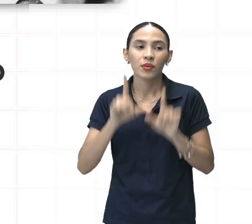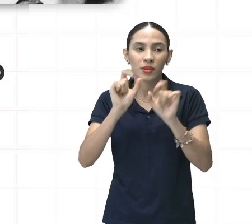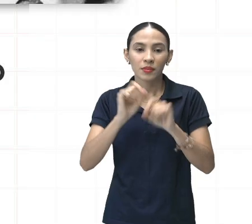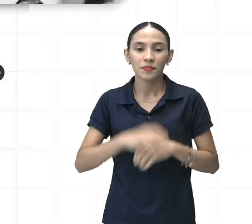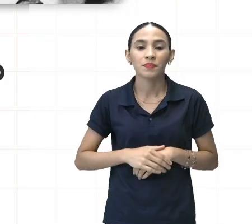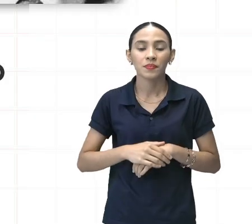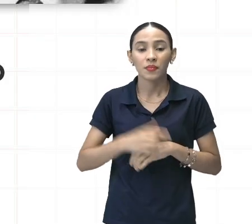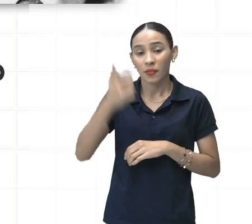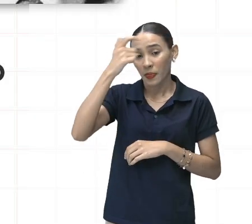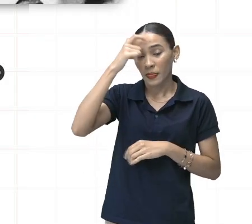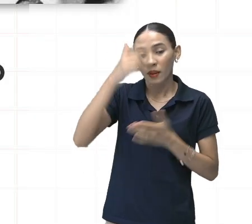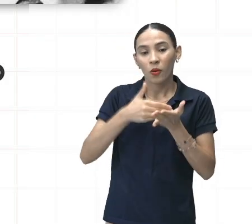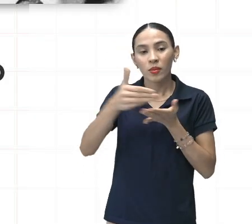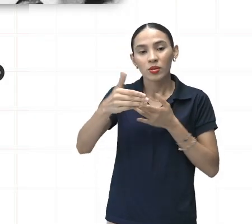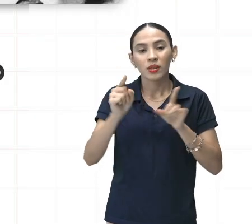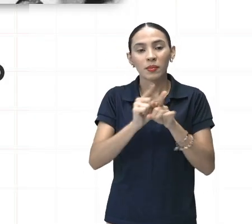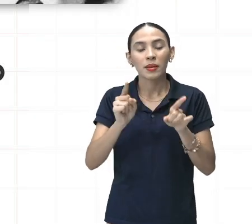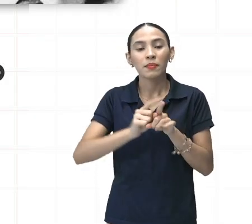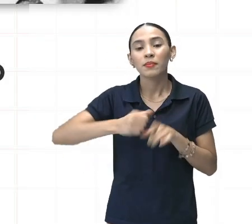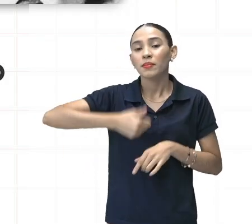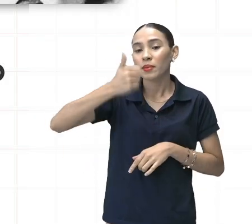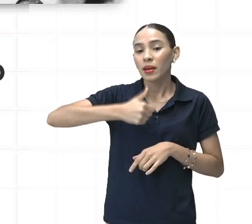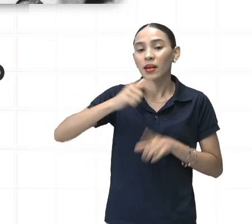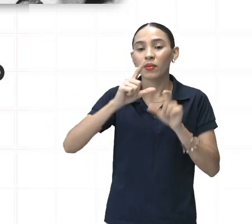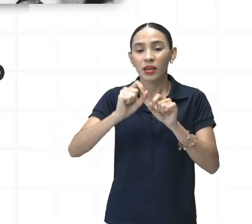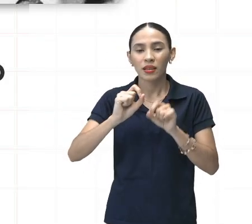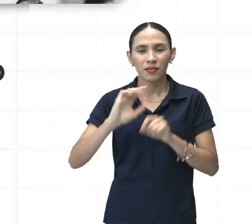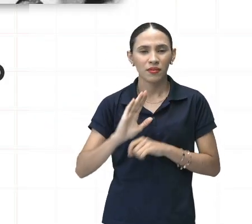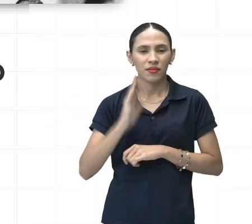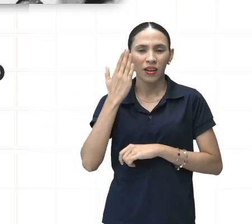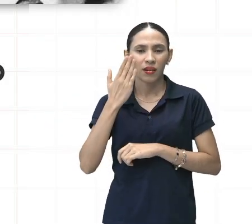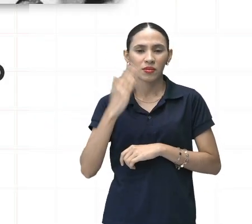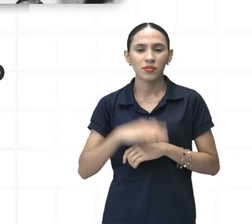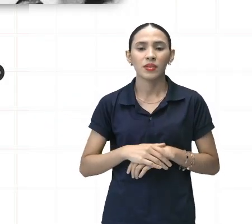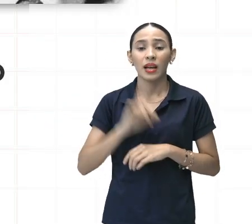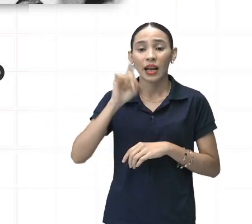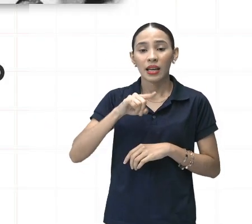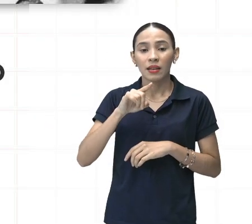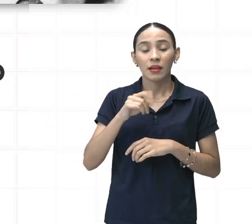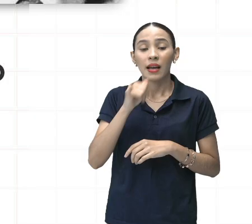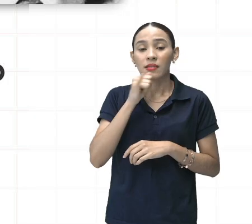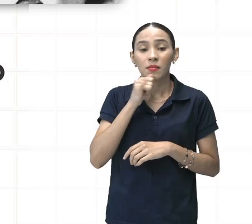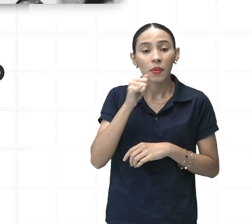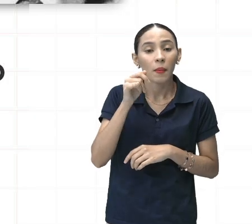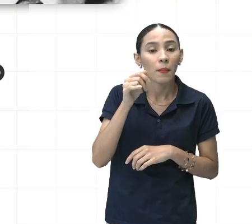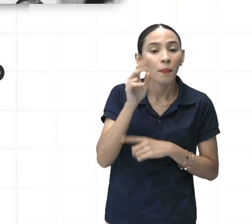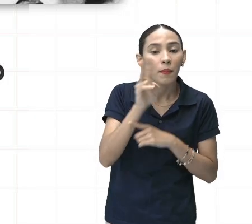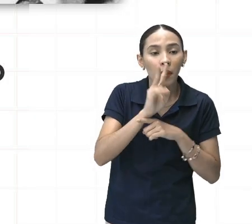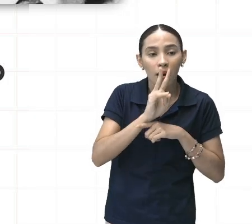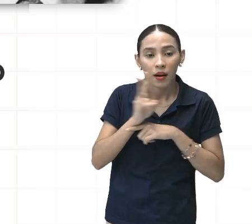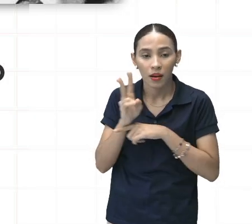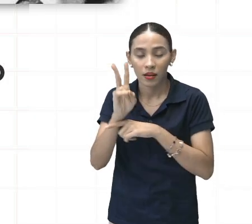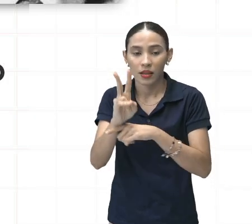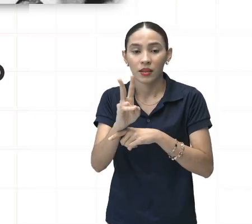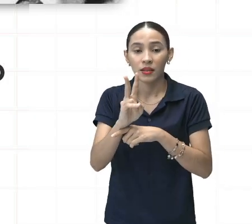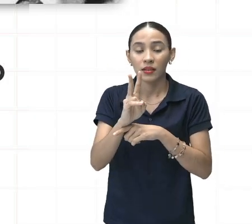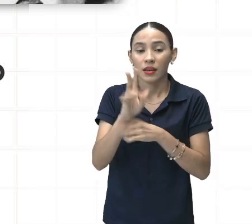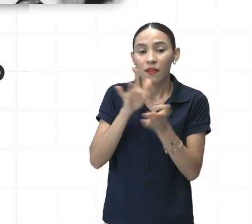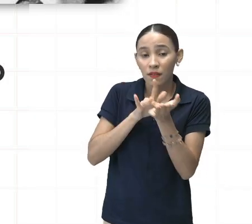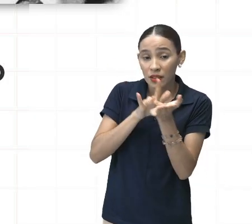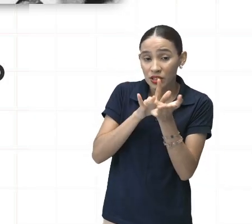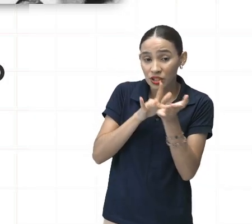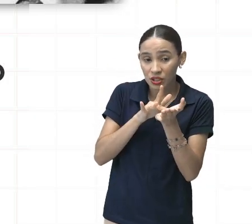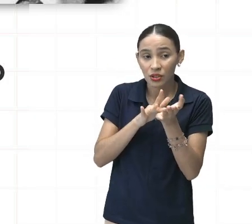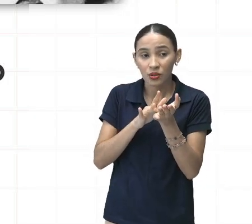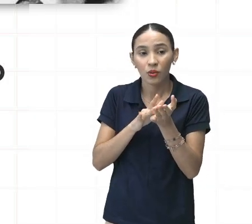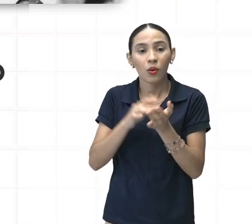esse relacionamento deles começou primeiramente com uma farsa, tá, gente? Eles eram espiões, eles fingiam que eram marido e